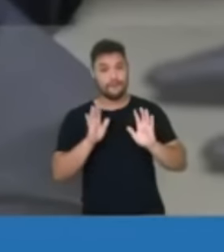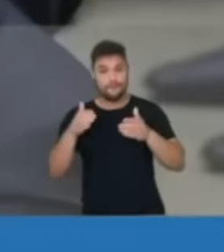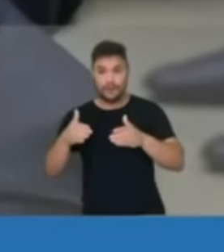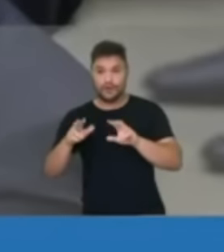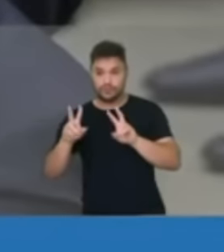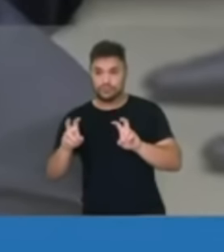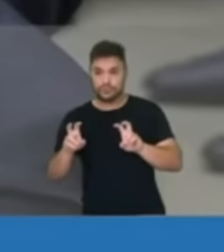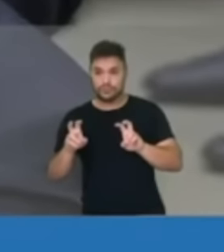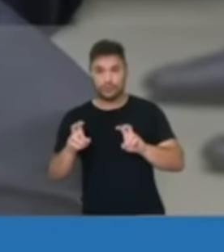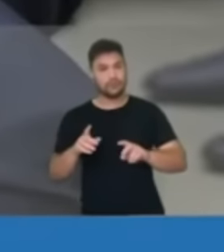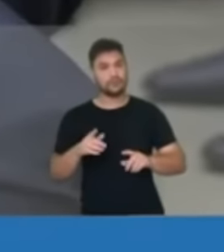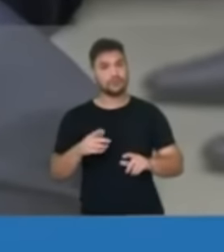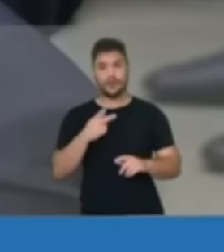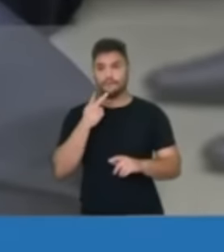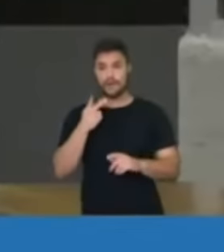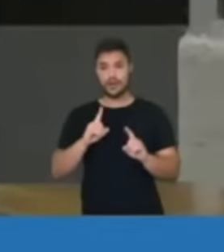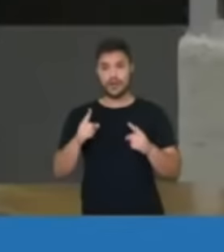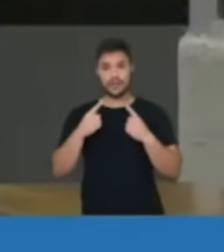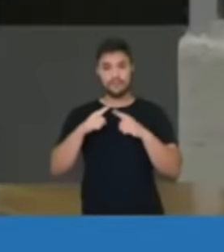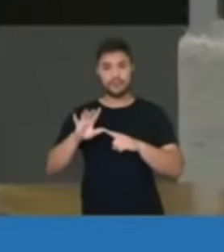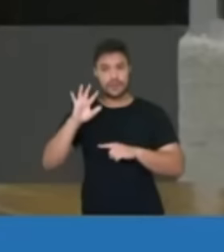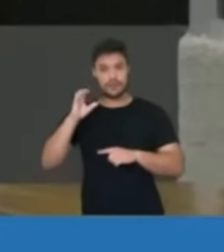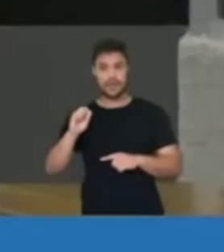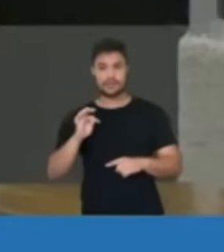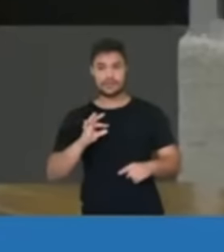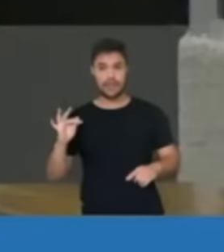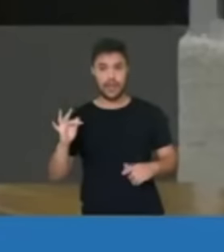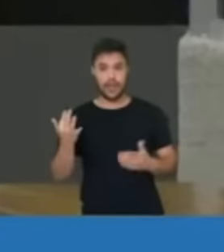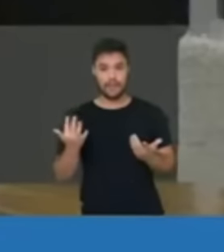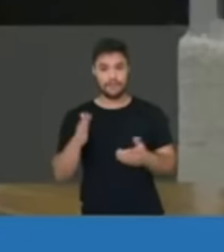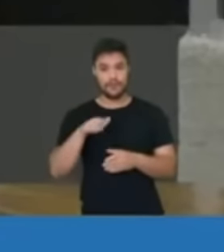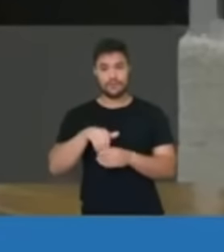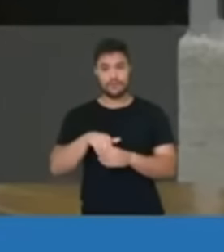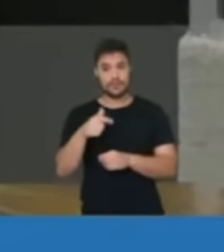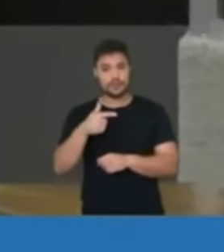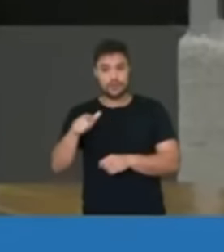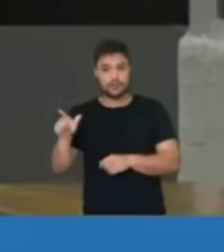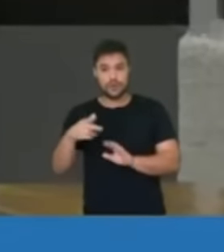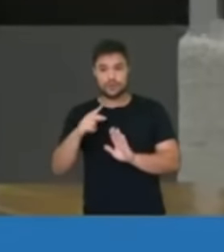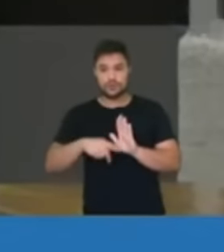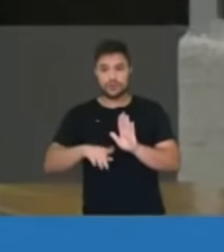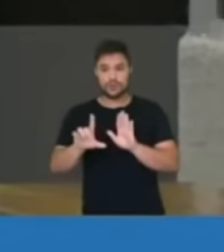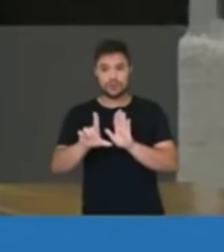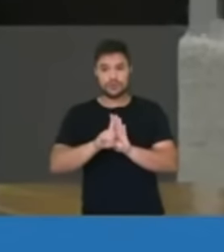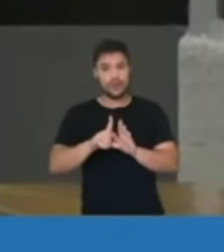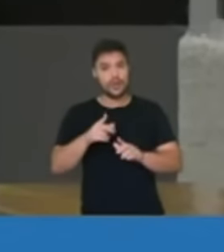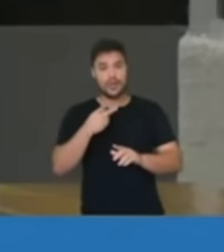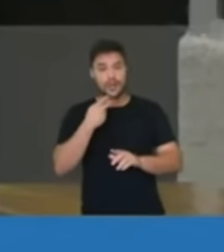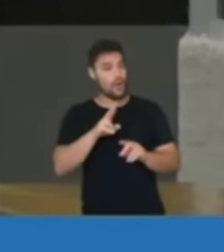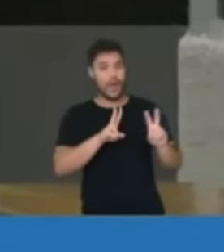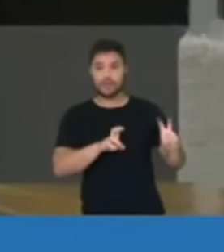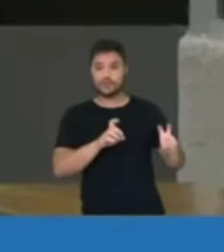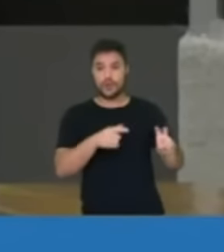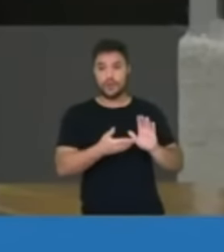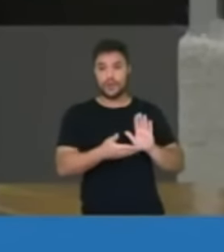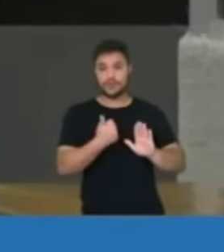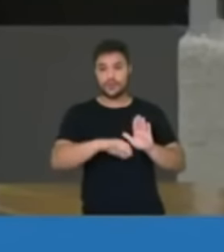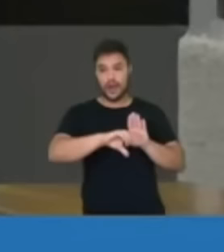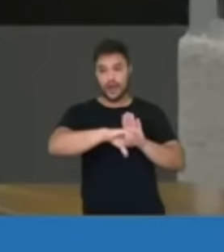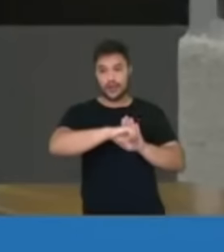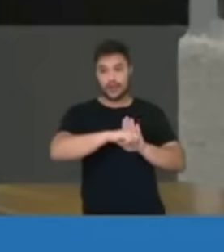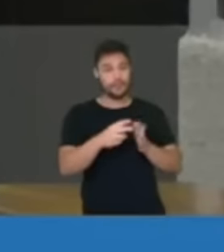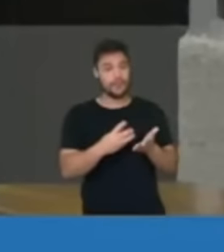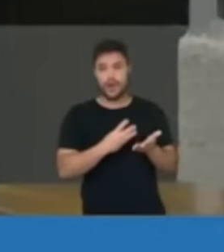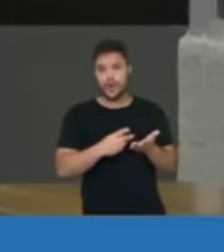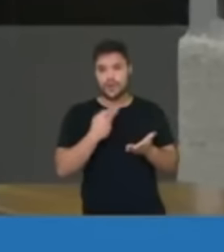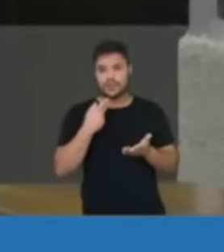não interrompeu ninguém que estava criticando a decisão do Supremo Tribunal Federal em votação de outros projetos de resolução que não tratavam de descriminalização da maconha. O